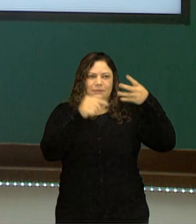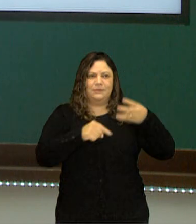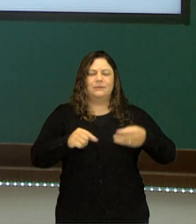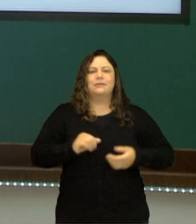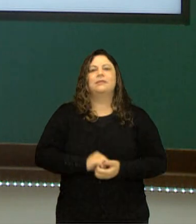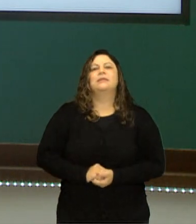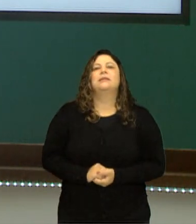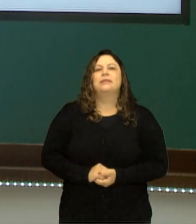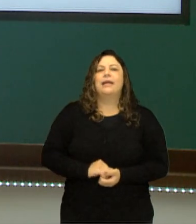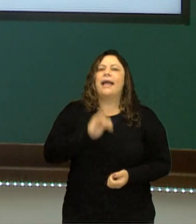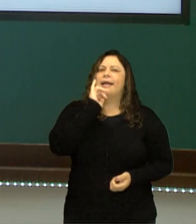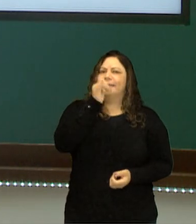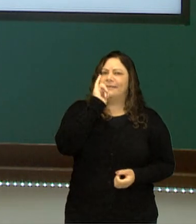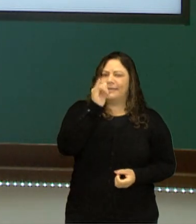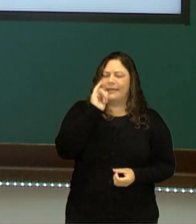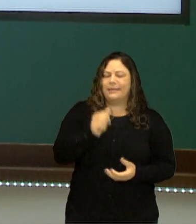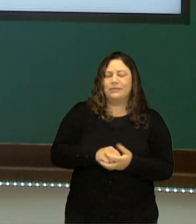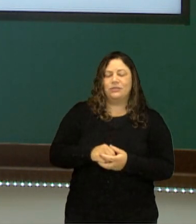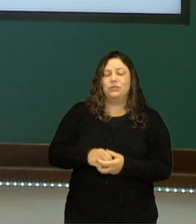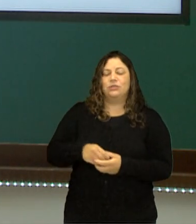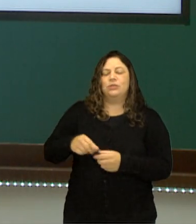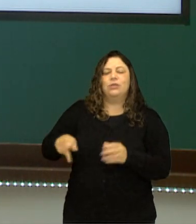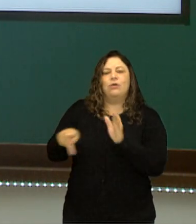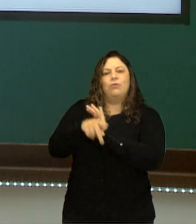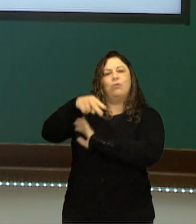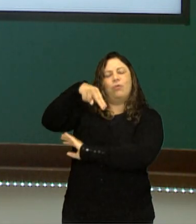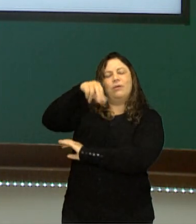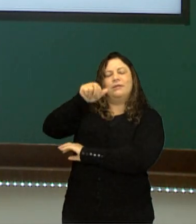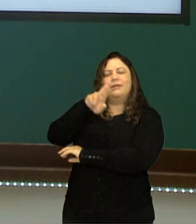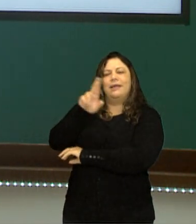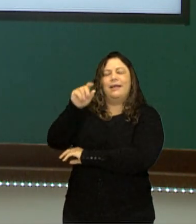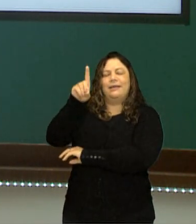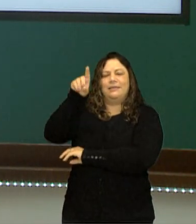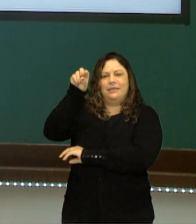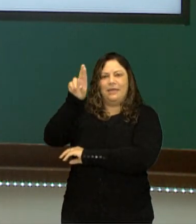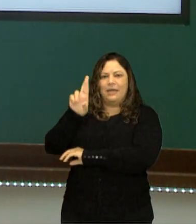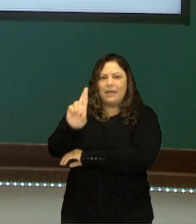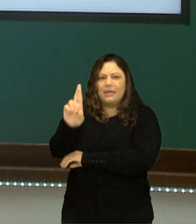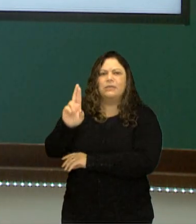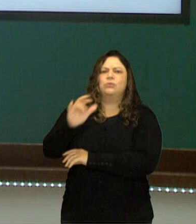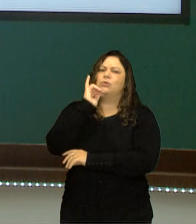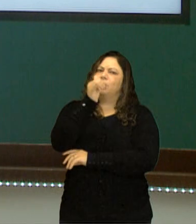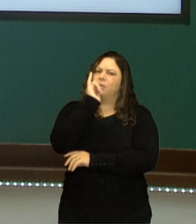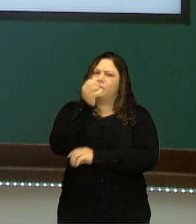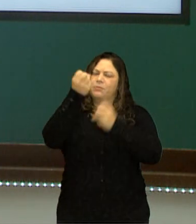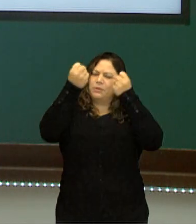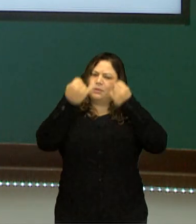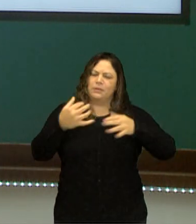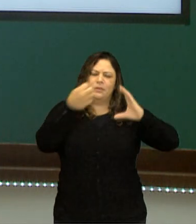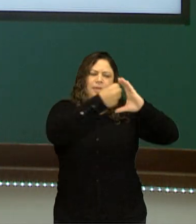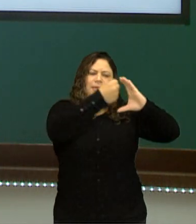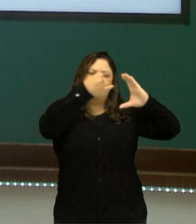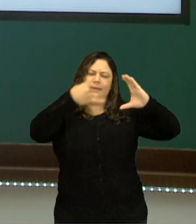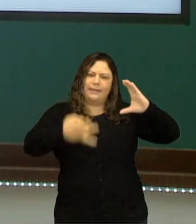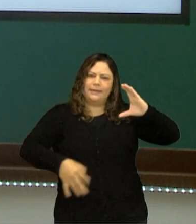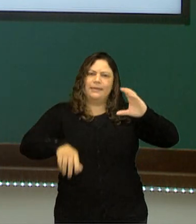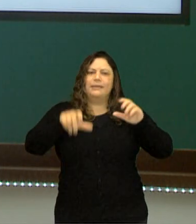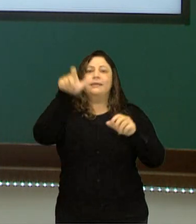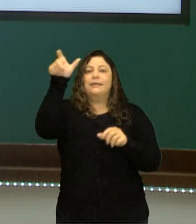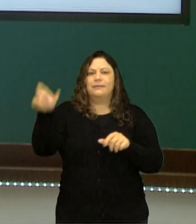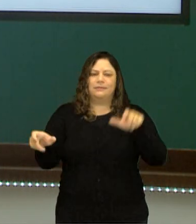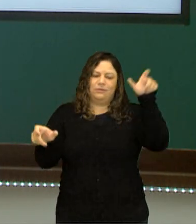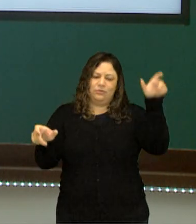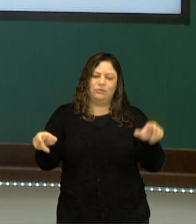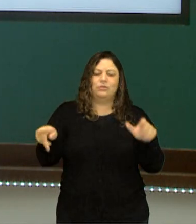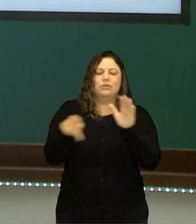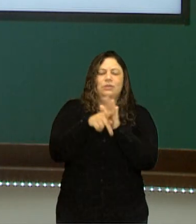nossa personagem, a dama que era tão romântica e galante. Falando sobre conto ainda, ele é composto de sequências